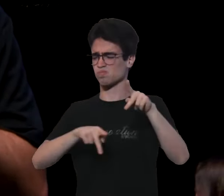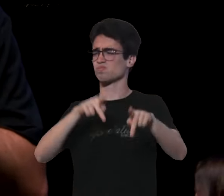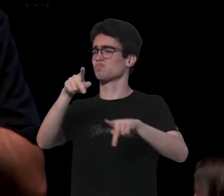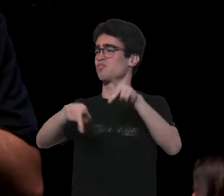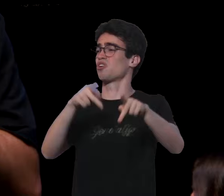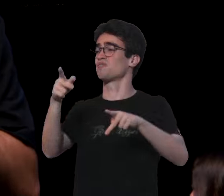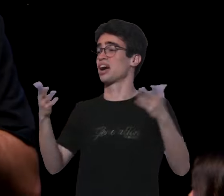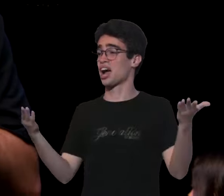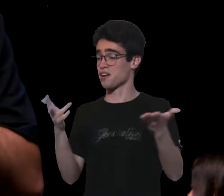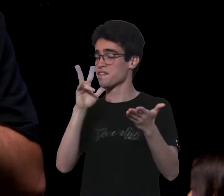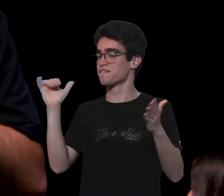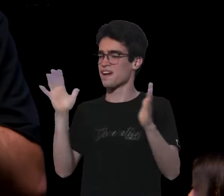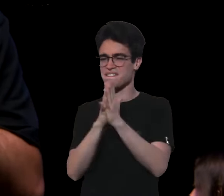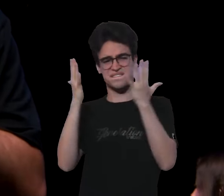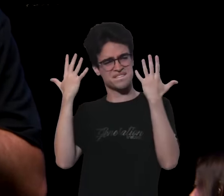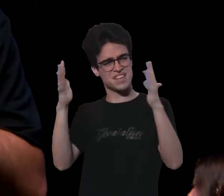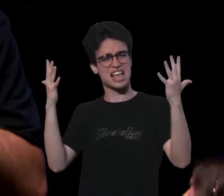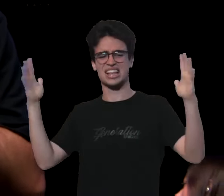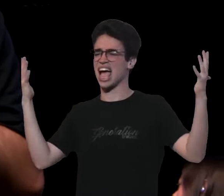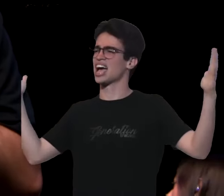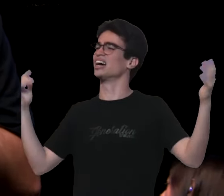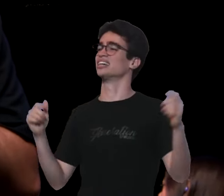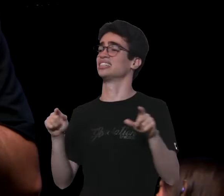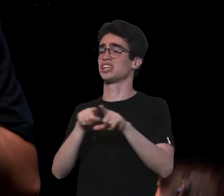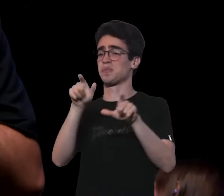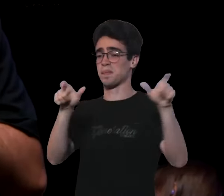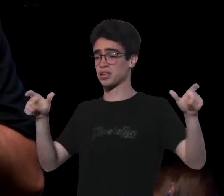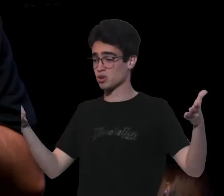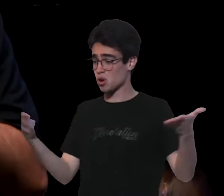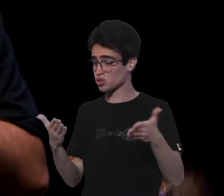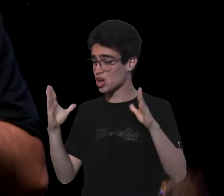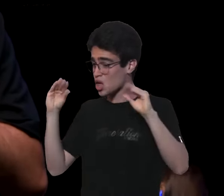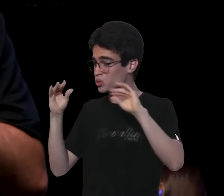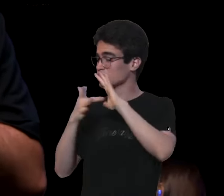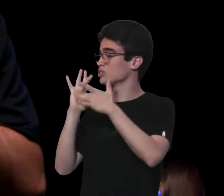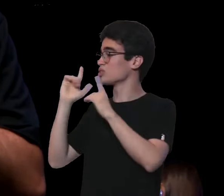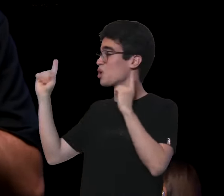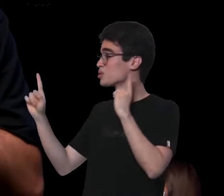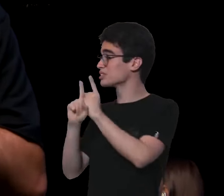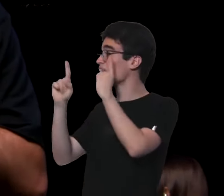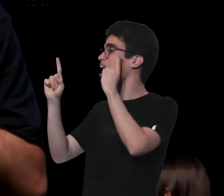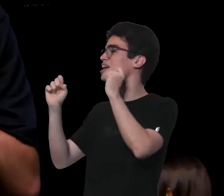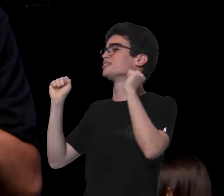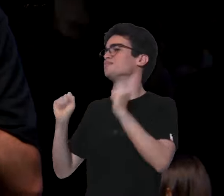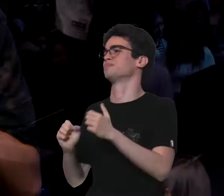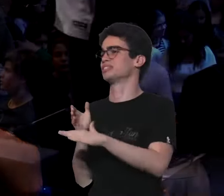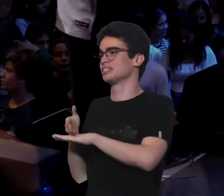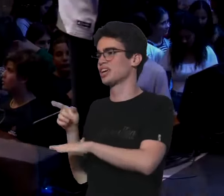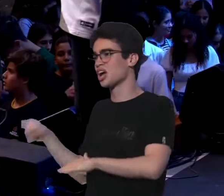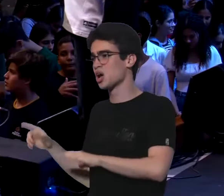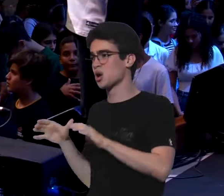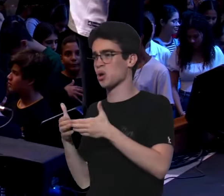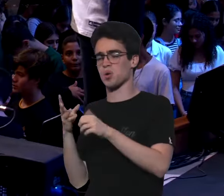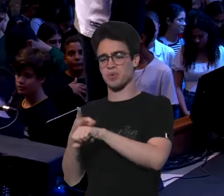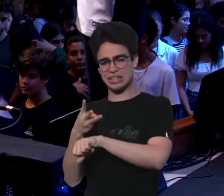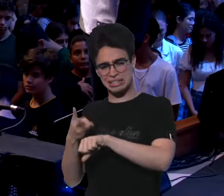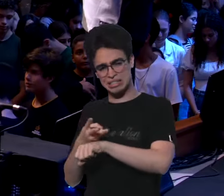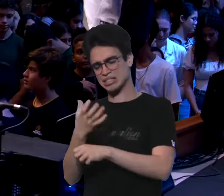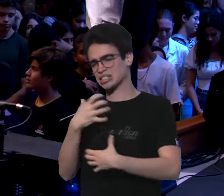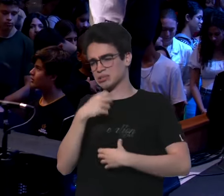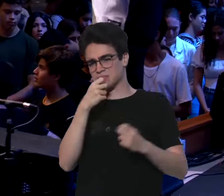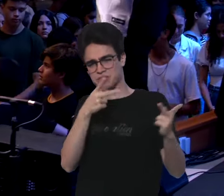vamos festejar agora, e que as pessoas que te encontraram essa noite possam entrar nesse grupo, se sentir bem-vindas, mas mais